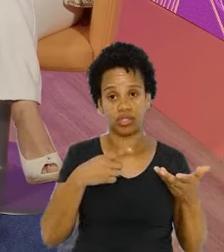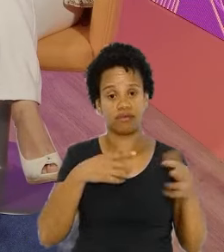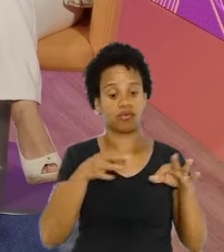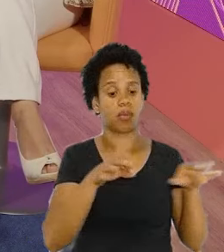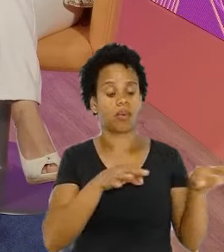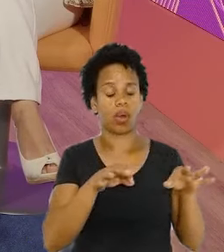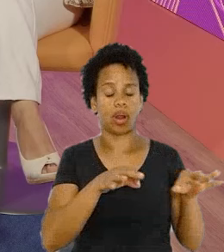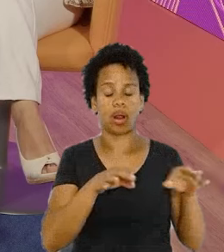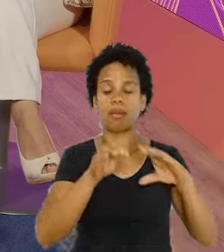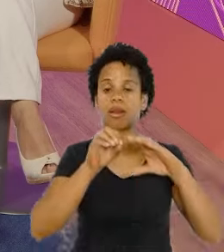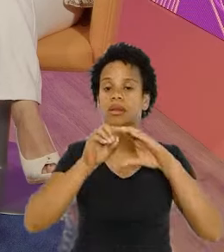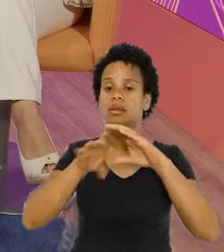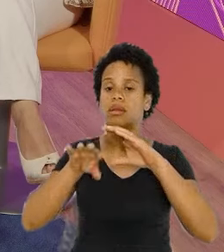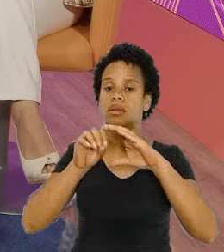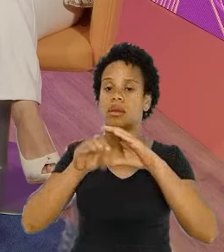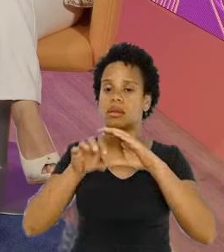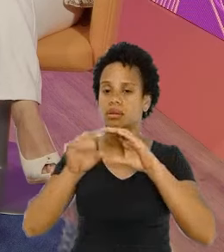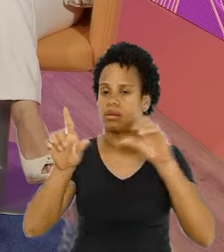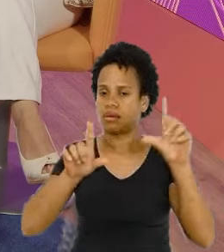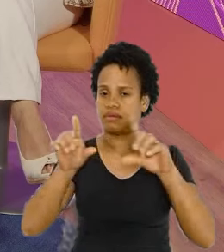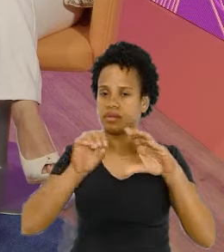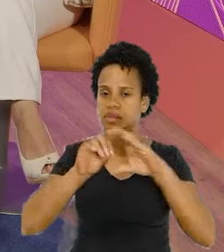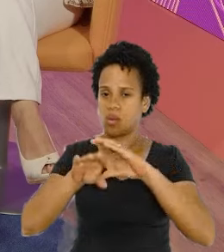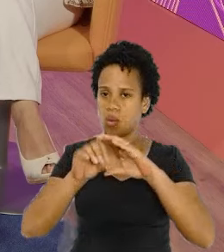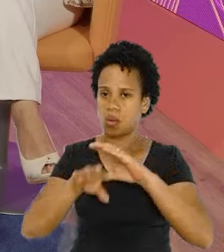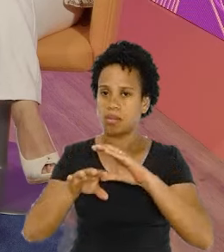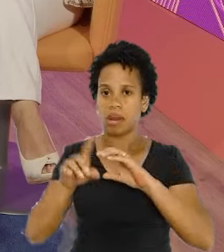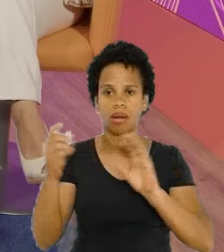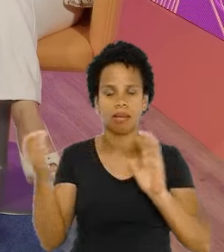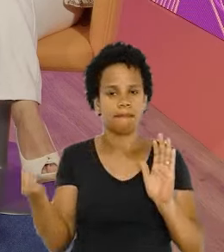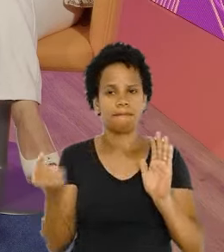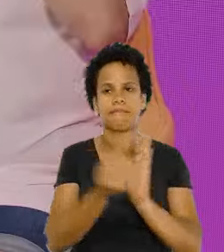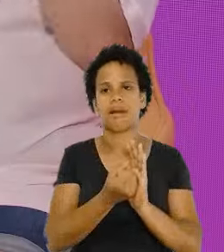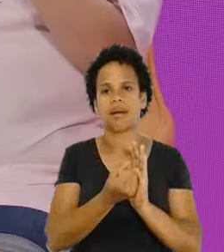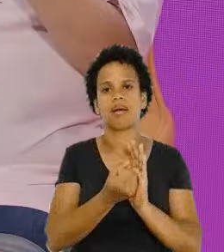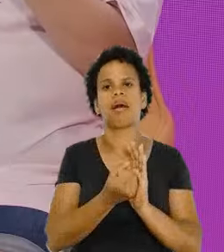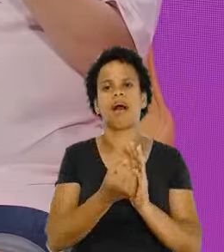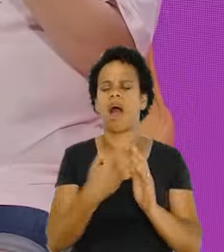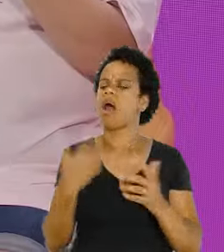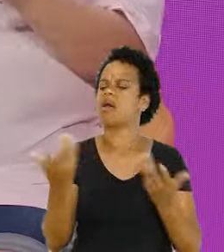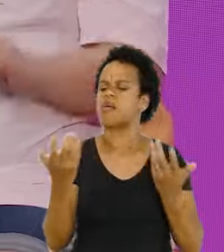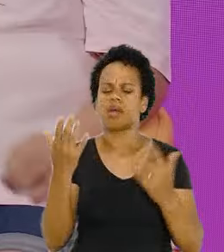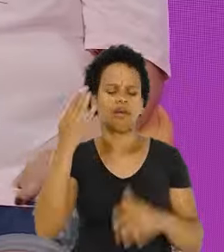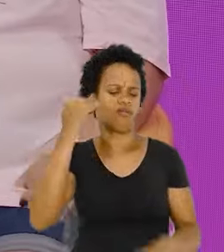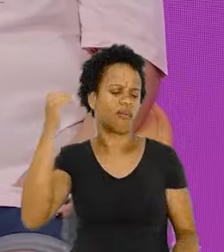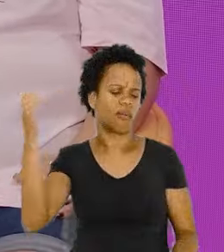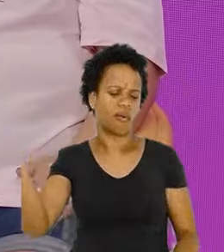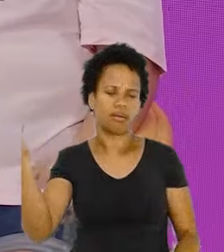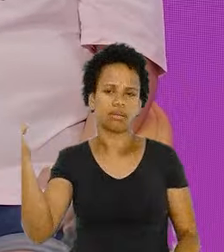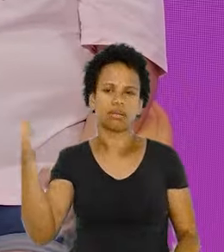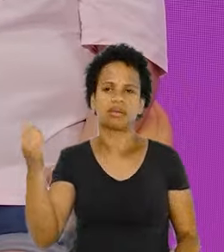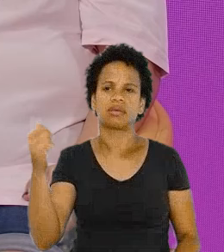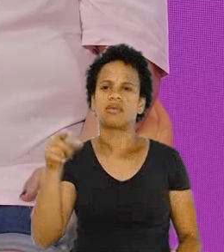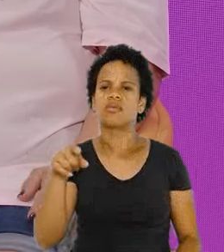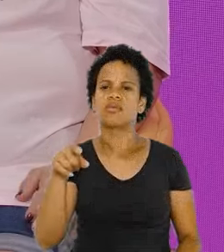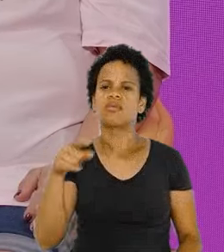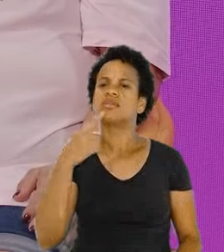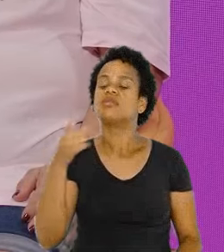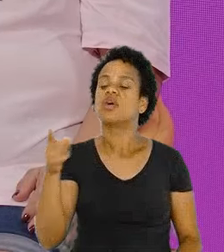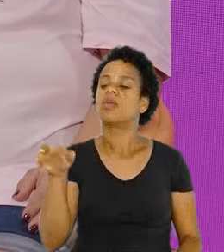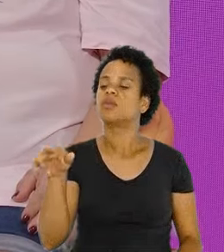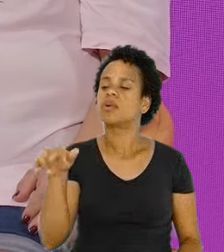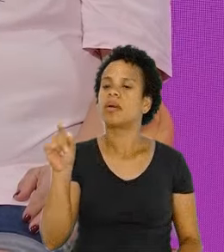um progr prama na Rede Globo e isso foi o marco d'água dela porque daí ela veio ai eu quero ser famosa e que que você falou pra